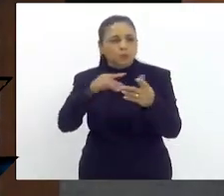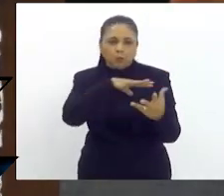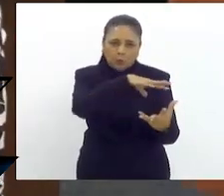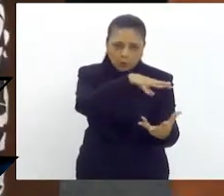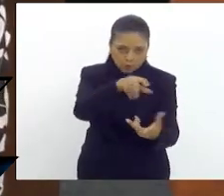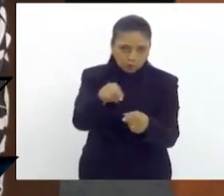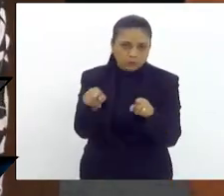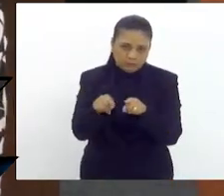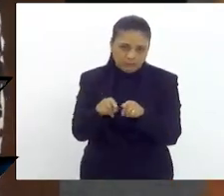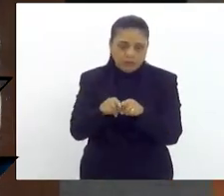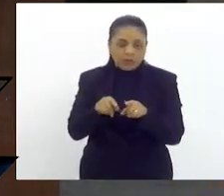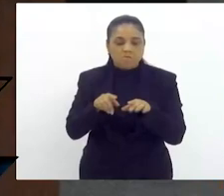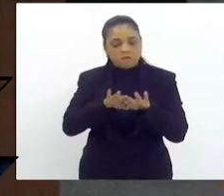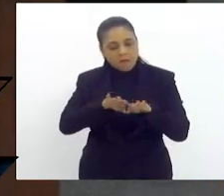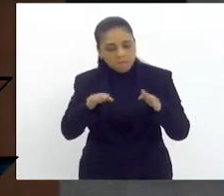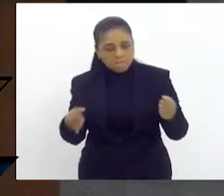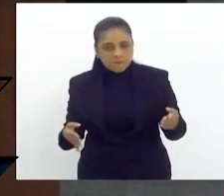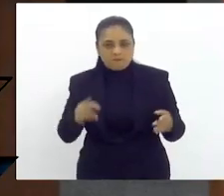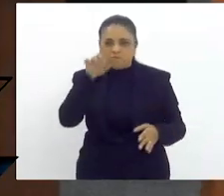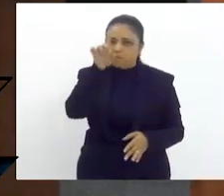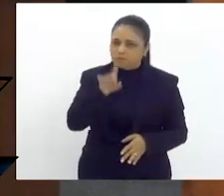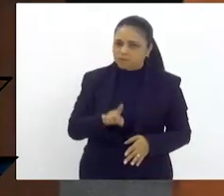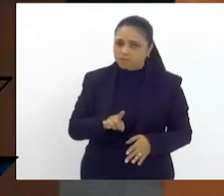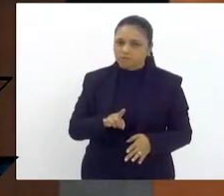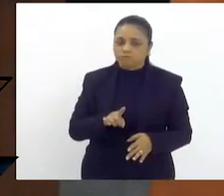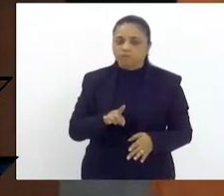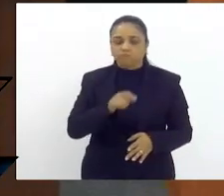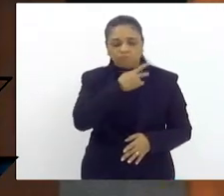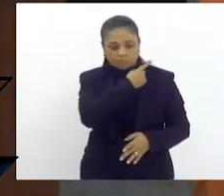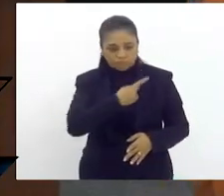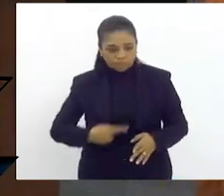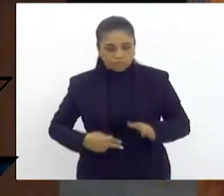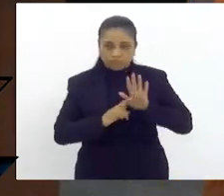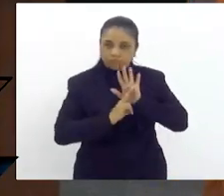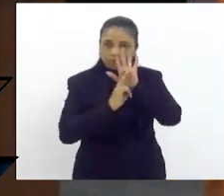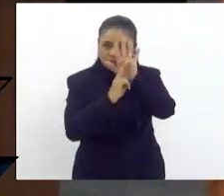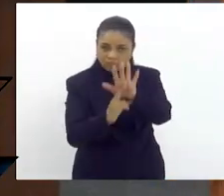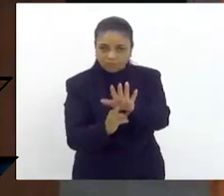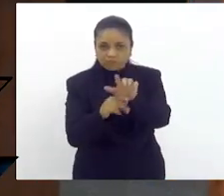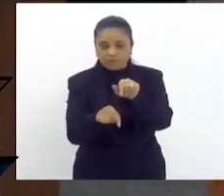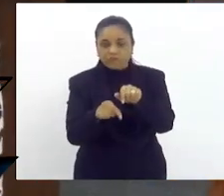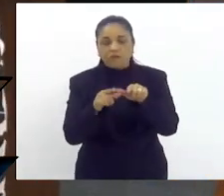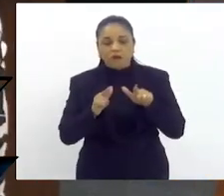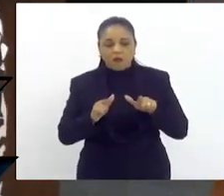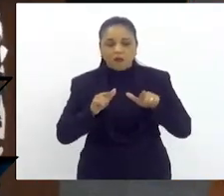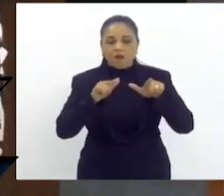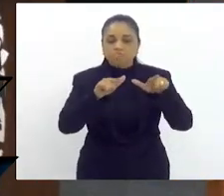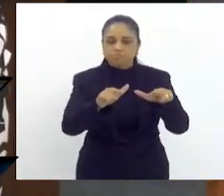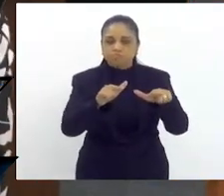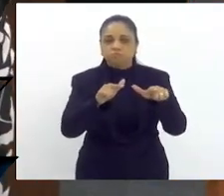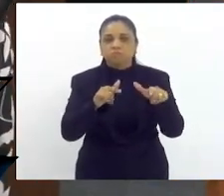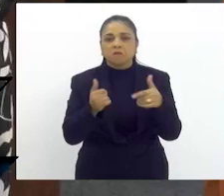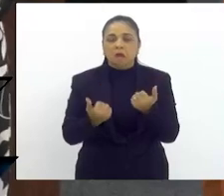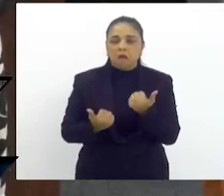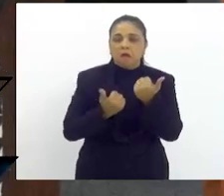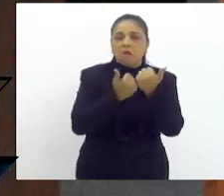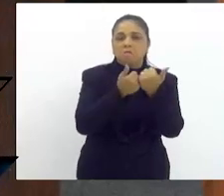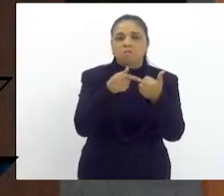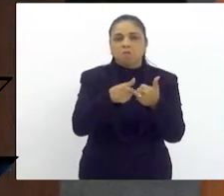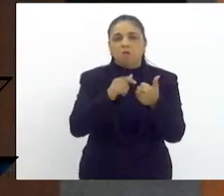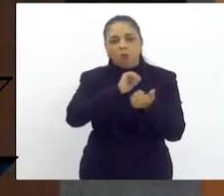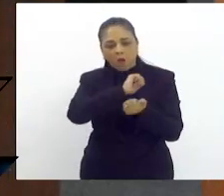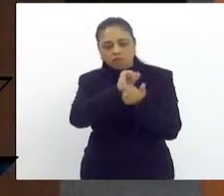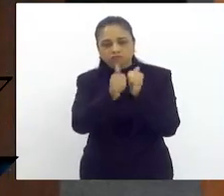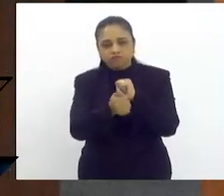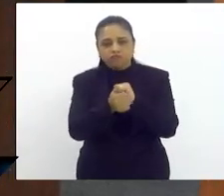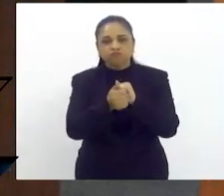que acima de tudo a mesa diretor benza diretora através de vossa excelência possa encaminhar uma Moção de apoio ao atleta ao